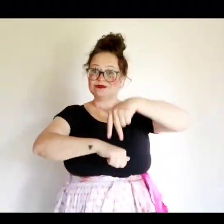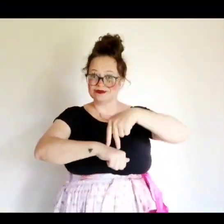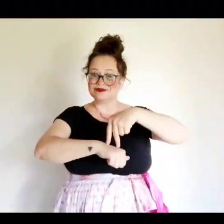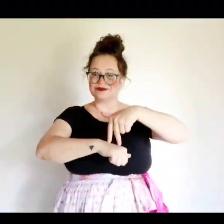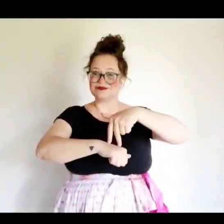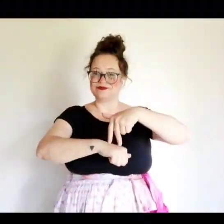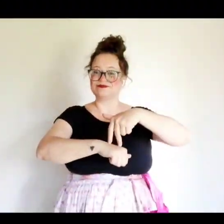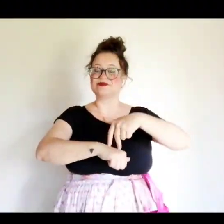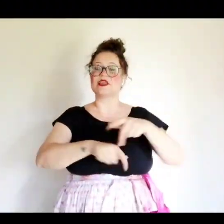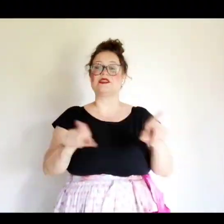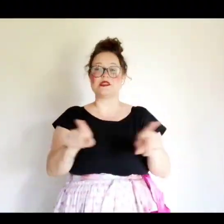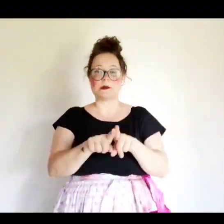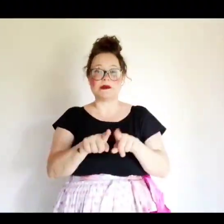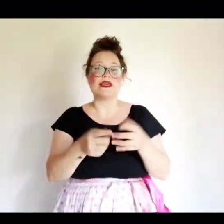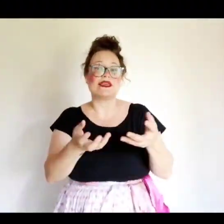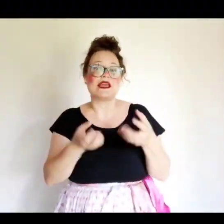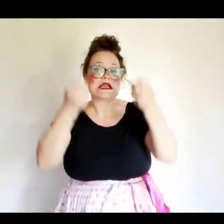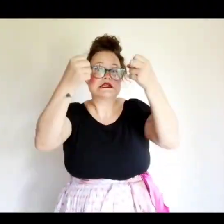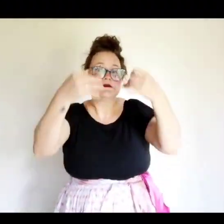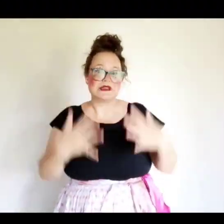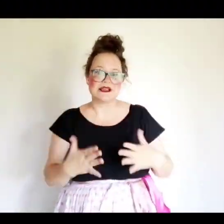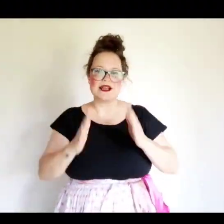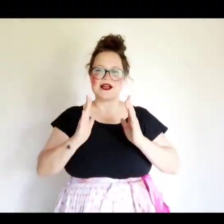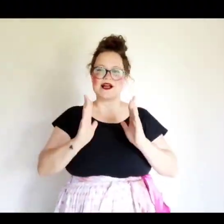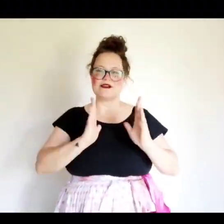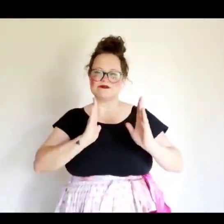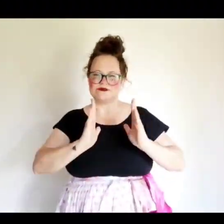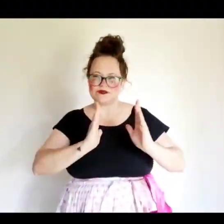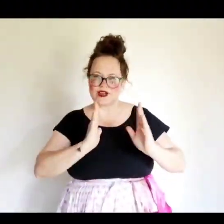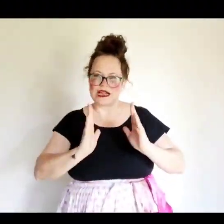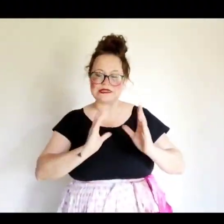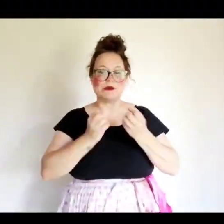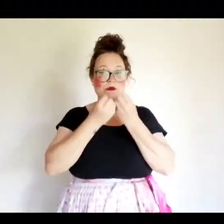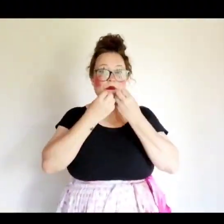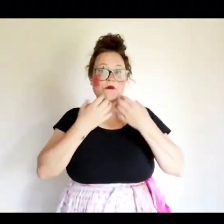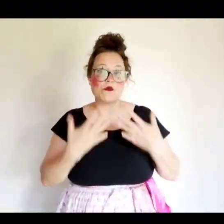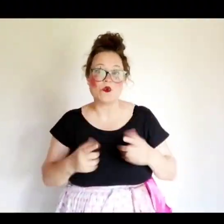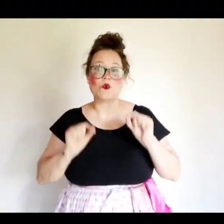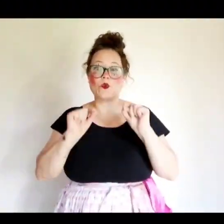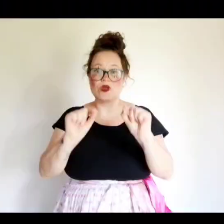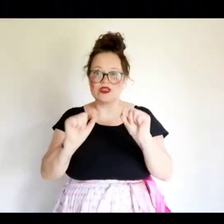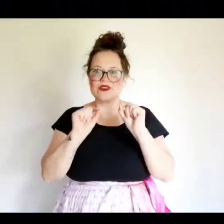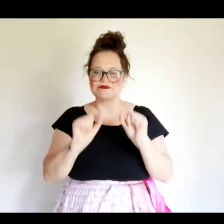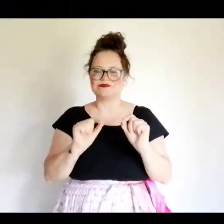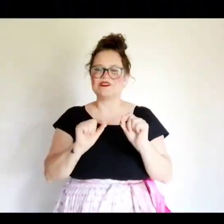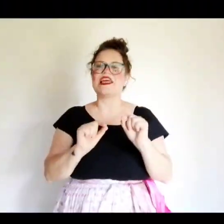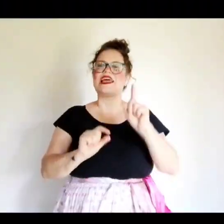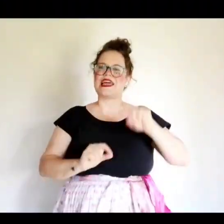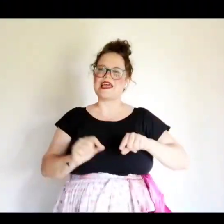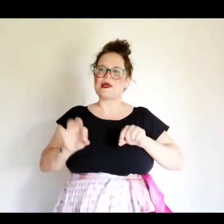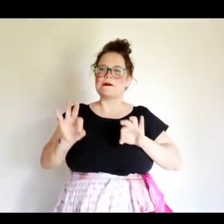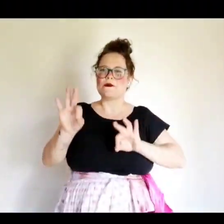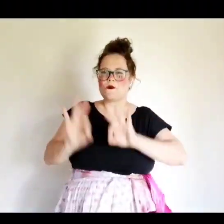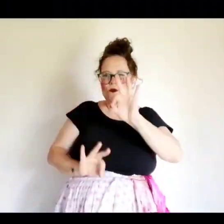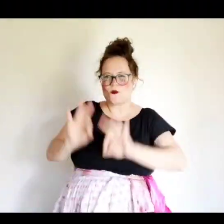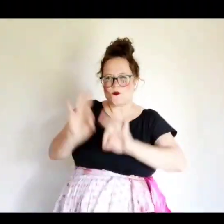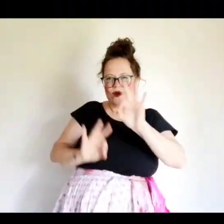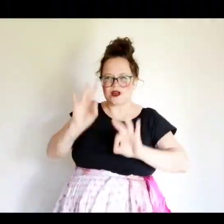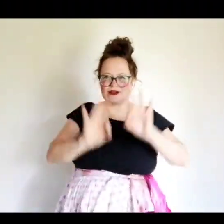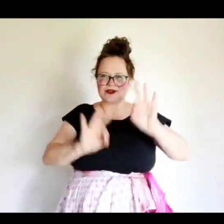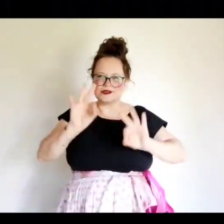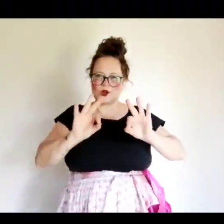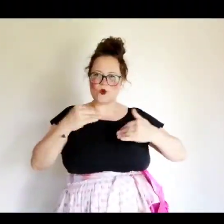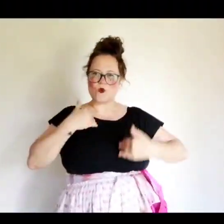Eu quero também falar de uma etapa muito boa que deu esse molejo para a Humilha, que foi a preparação